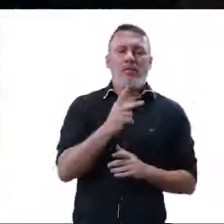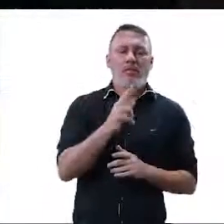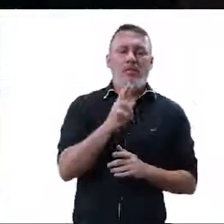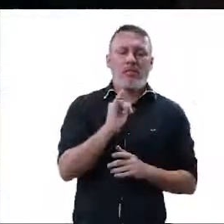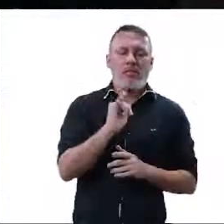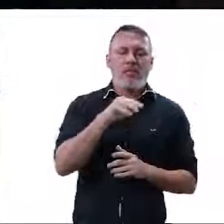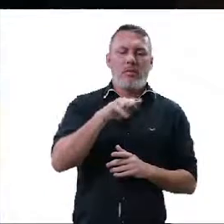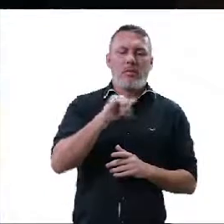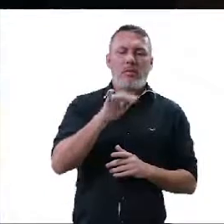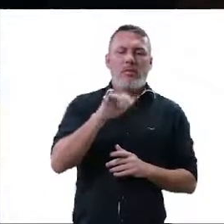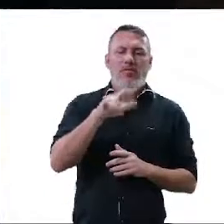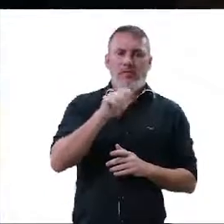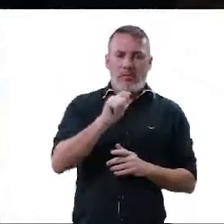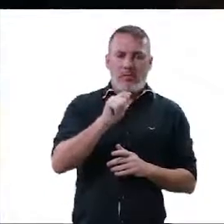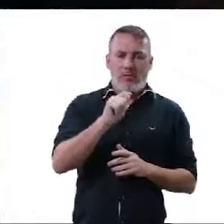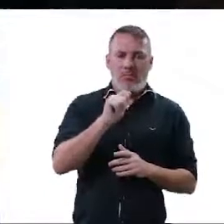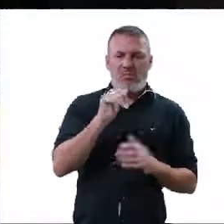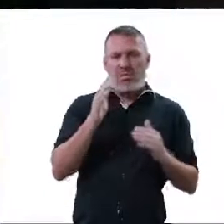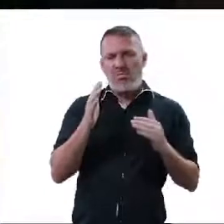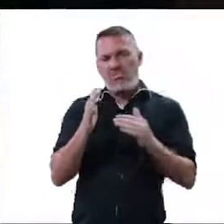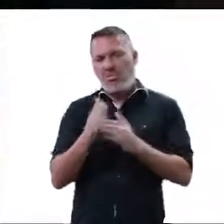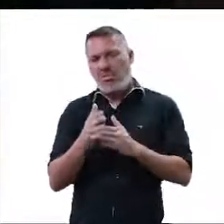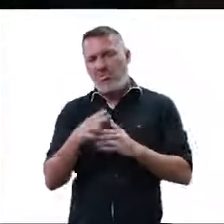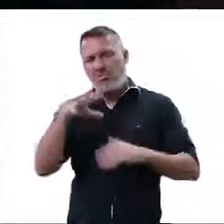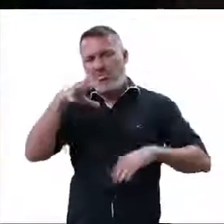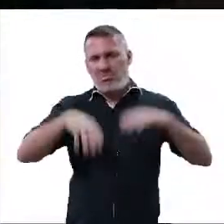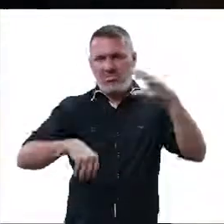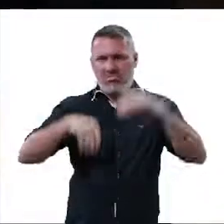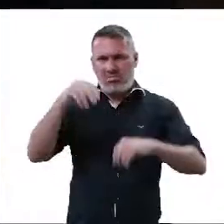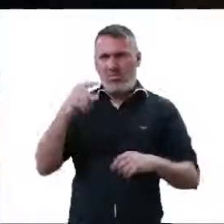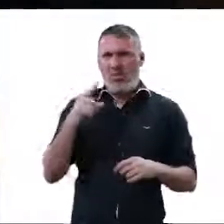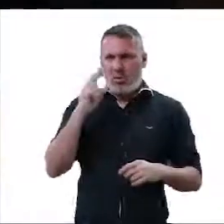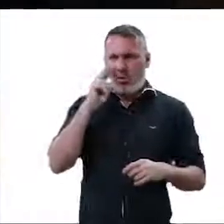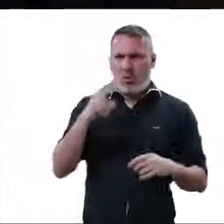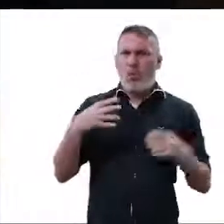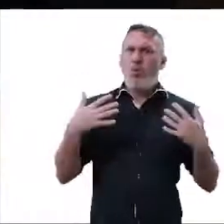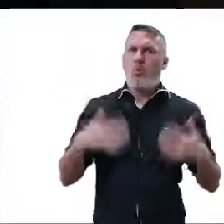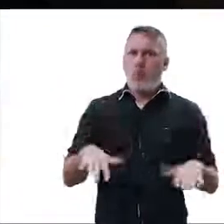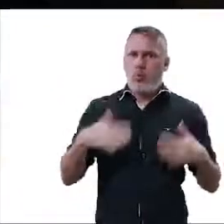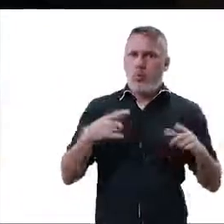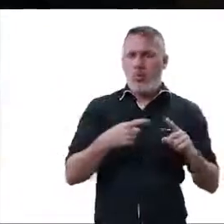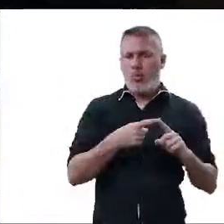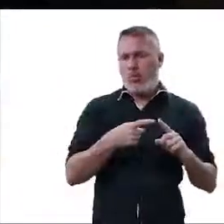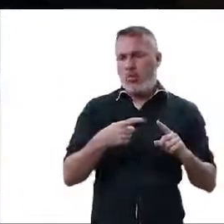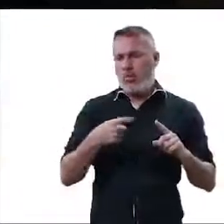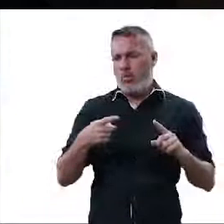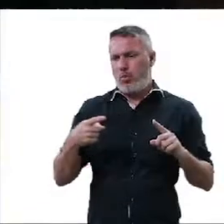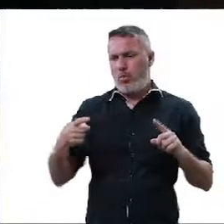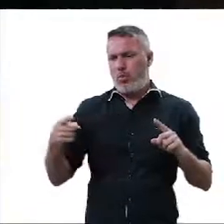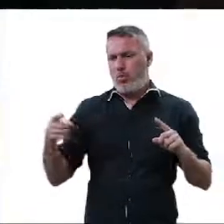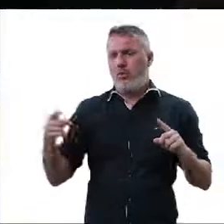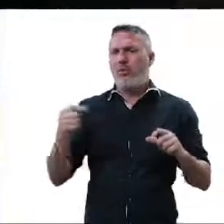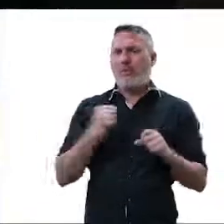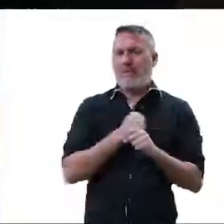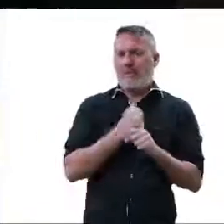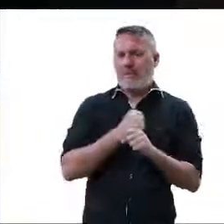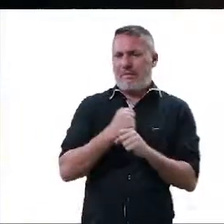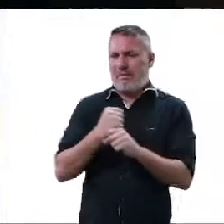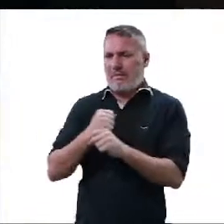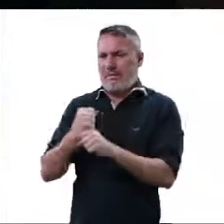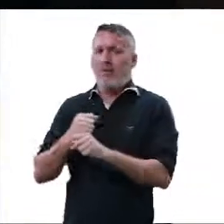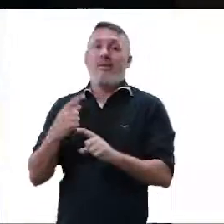Média. Então você veja que há um largo espaço de tempo em que as pessoas, ainda privadas